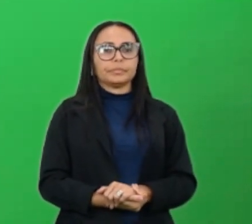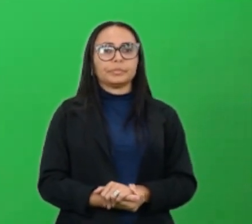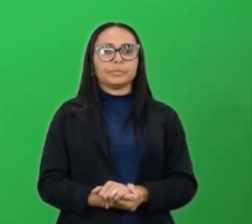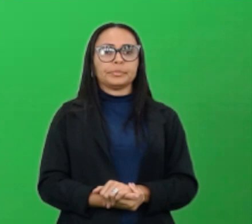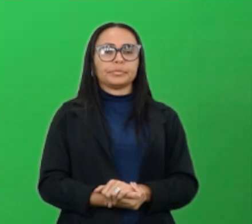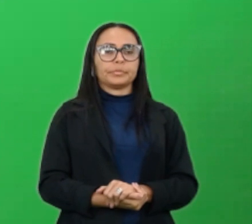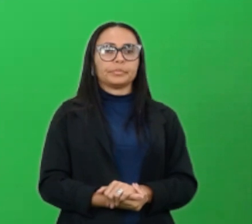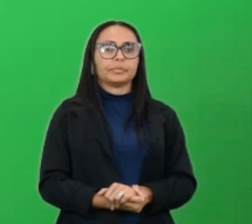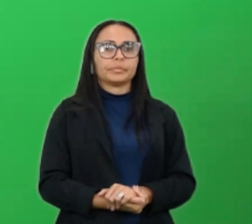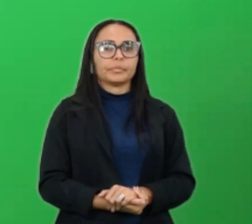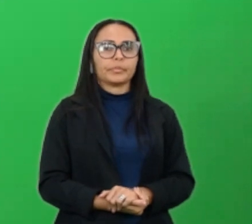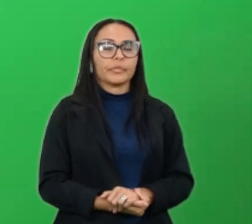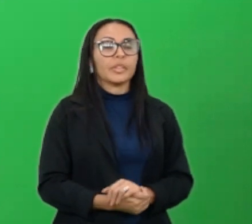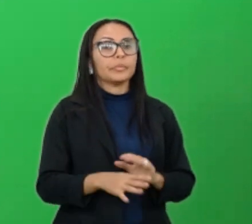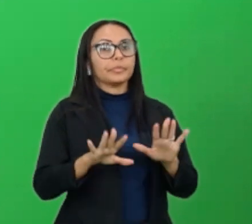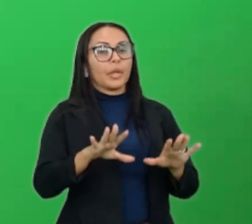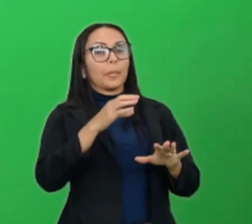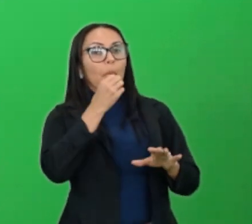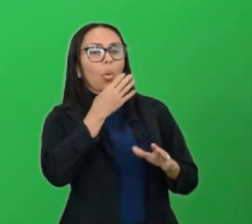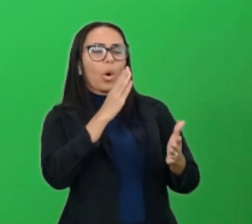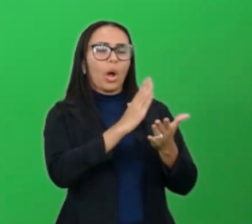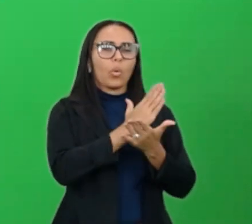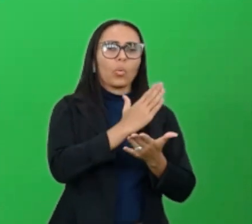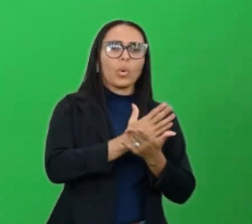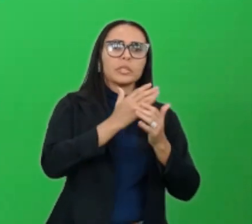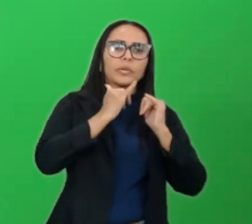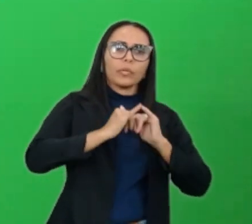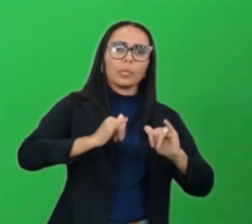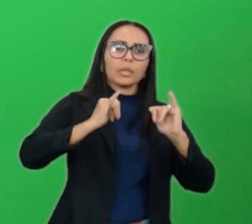Bom, algumas informações, né, sobre